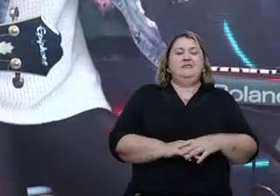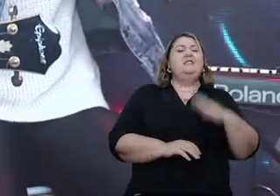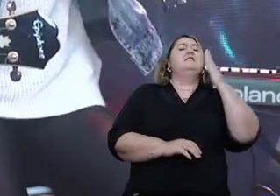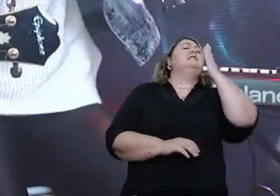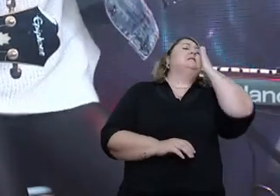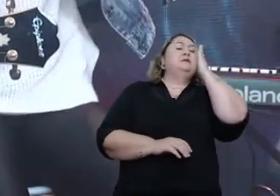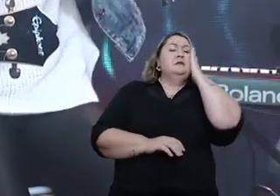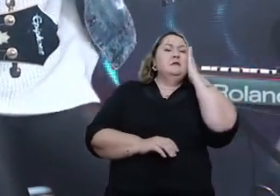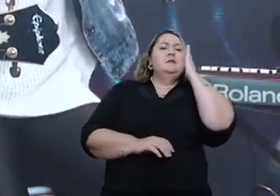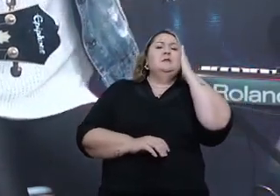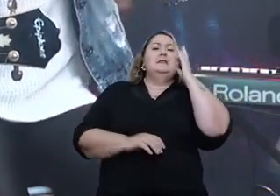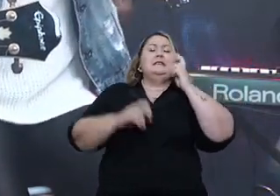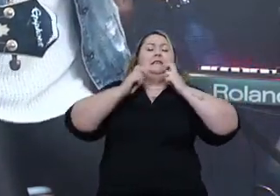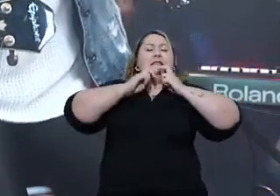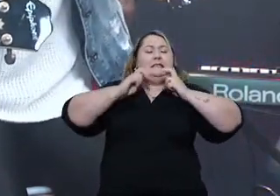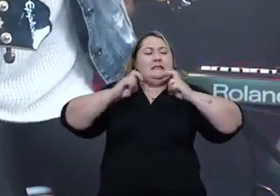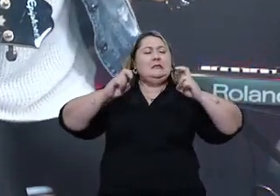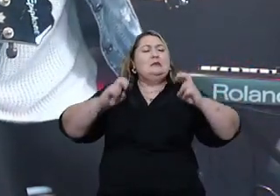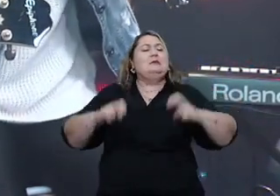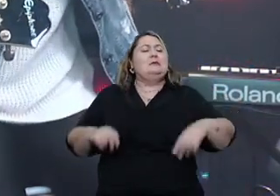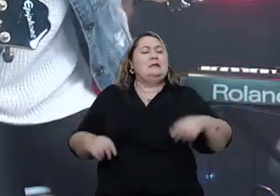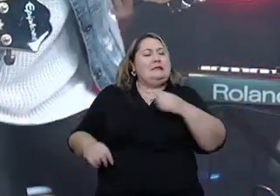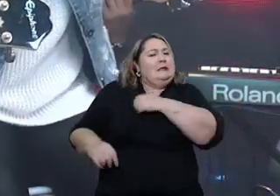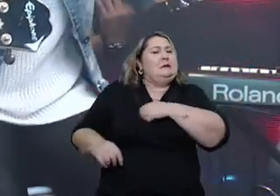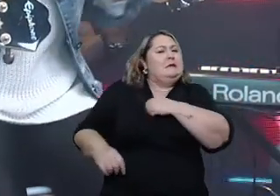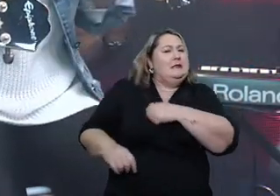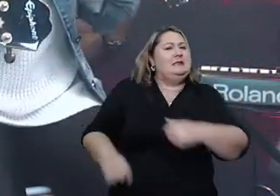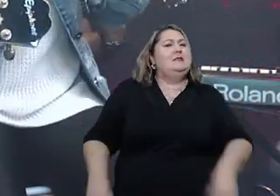Sei que seu coração gritou por